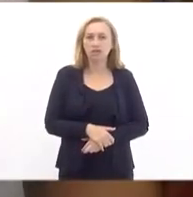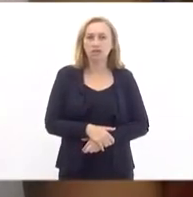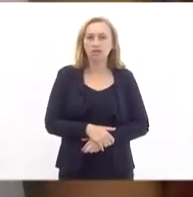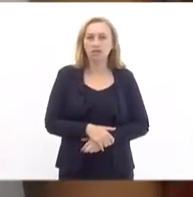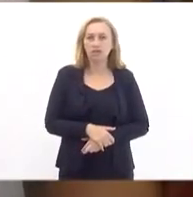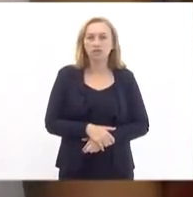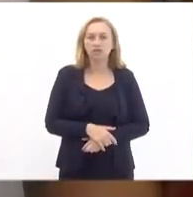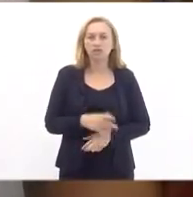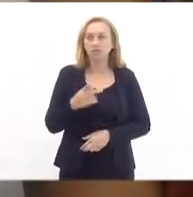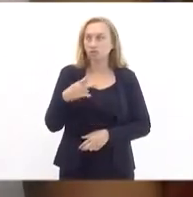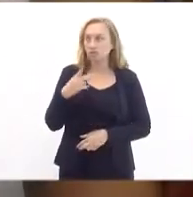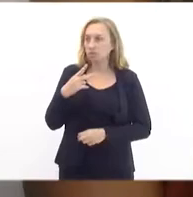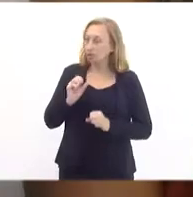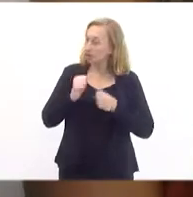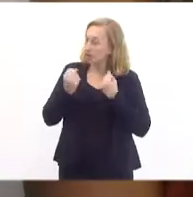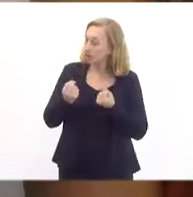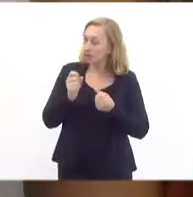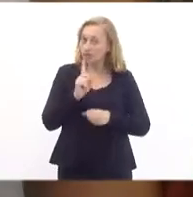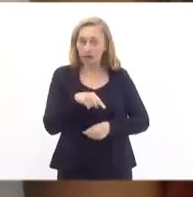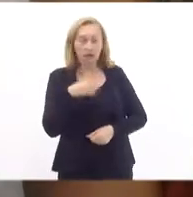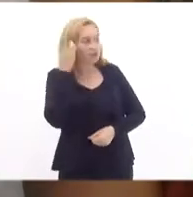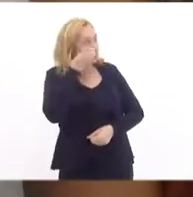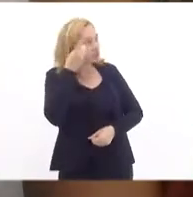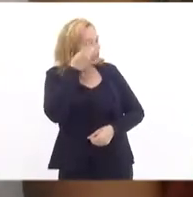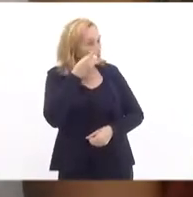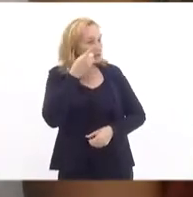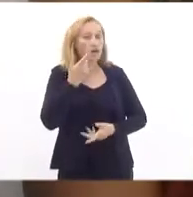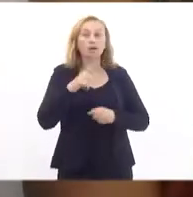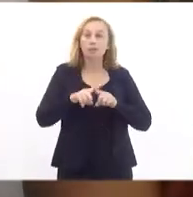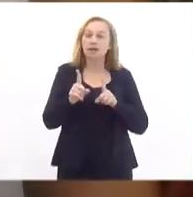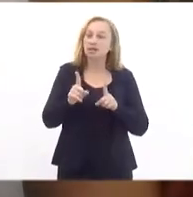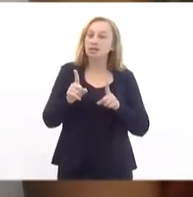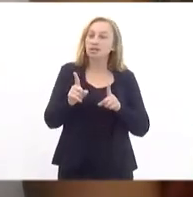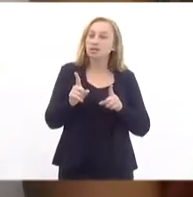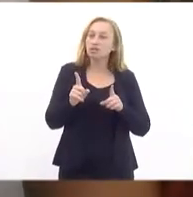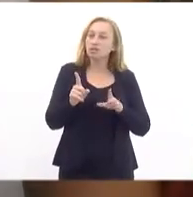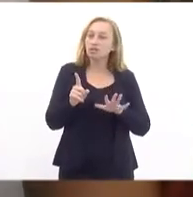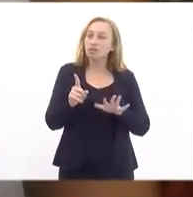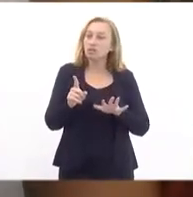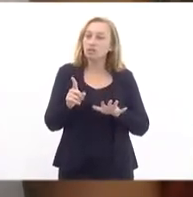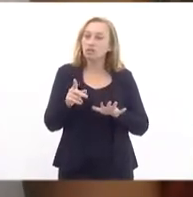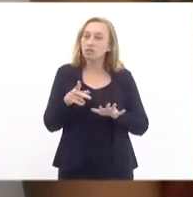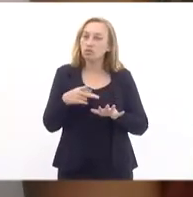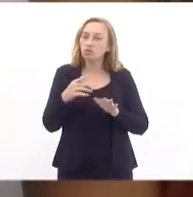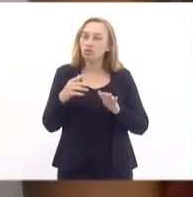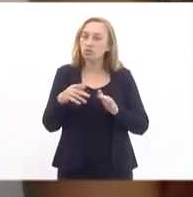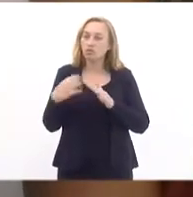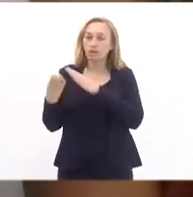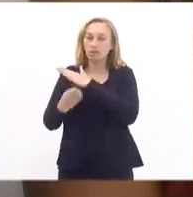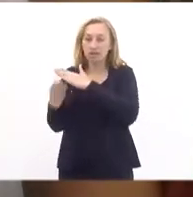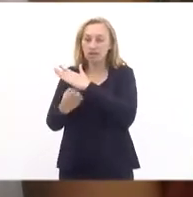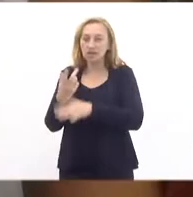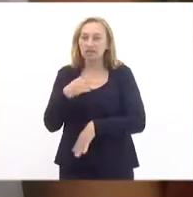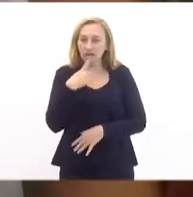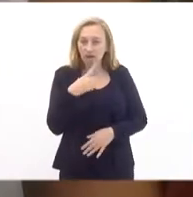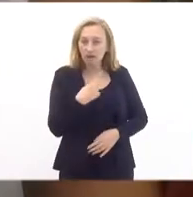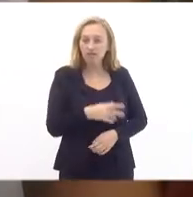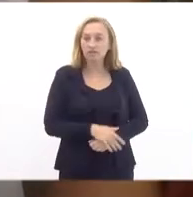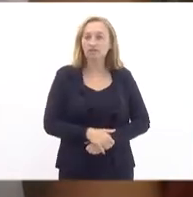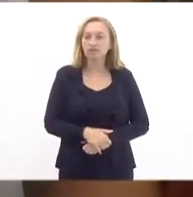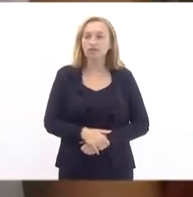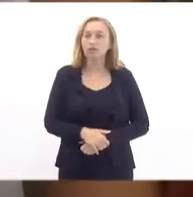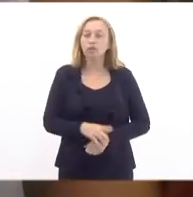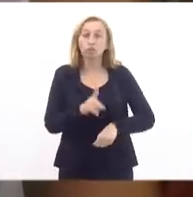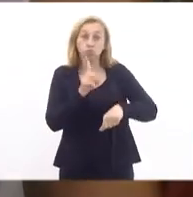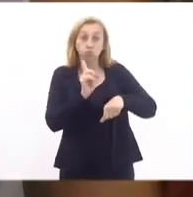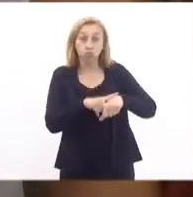tá, deputado, eu queria deixar isso bem claro, uma defesa dessa solução. Mas o que a Supervia alegava na ocasião é que o